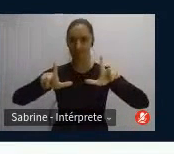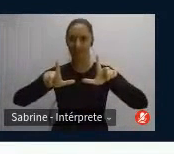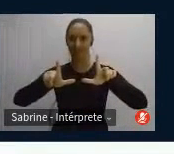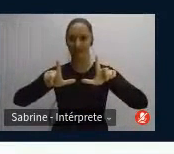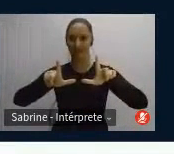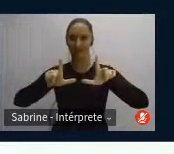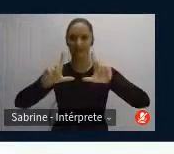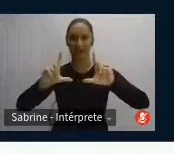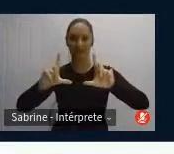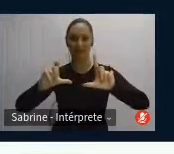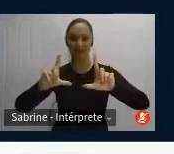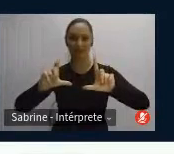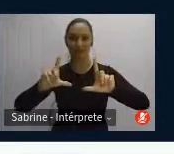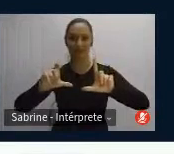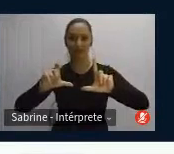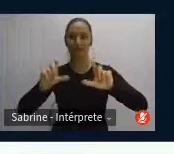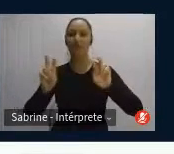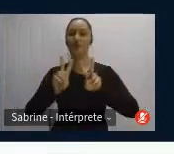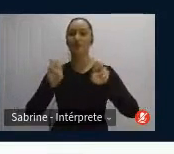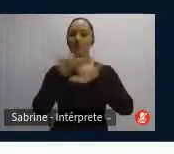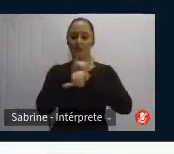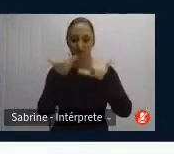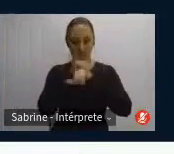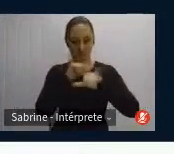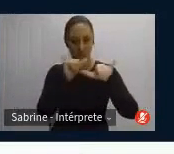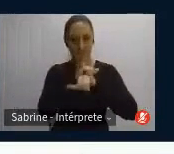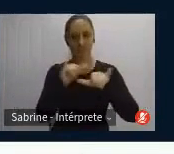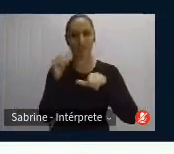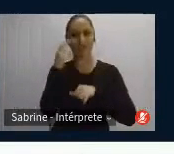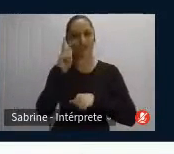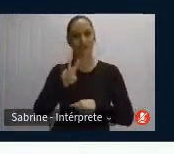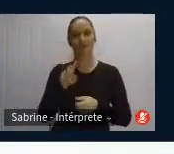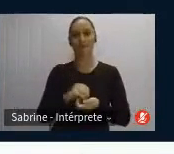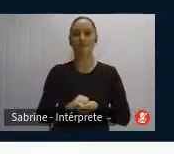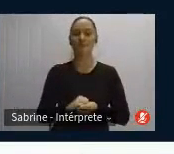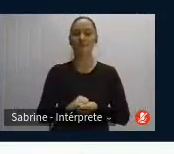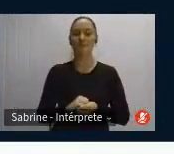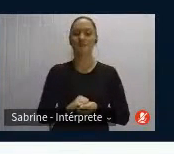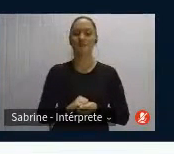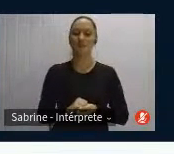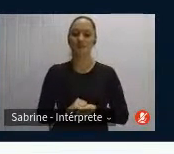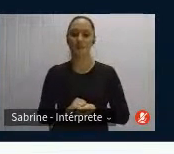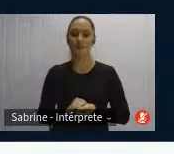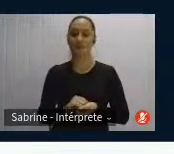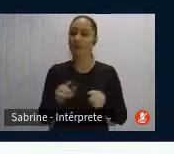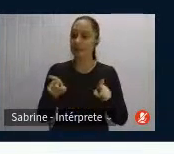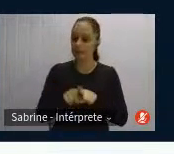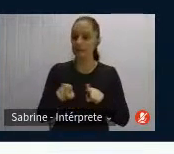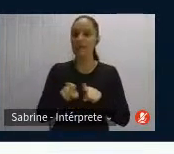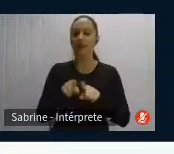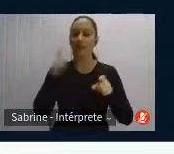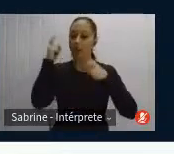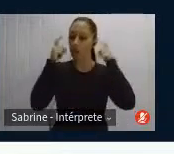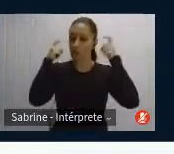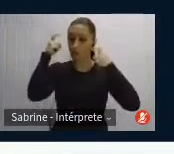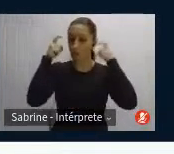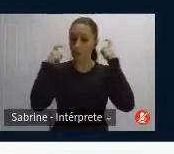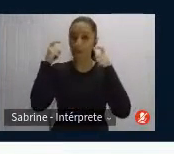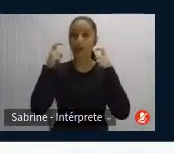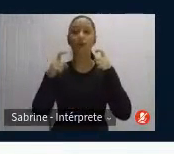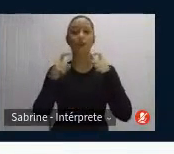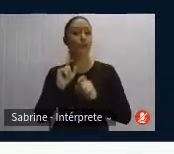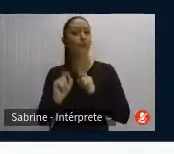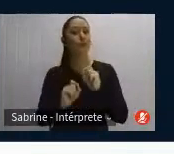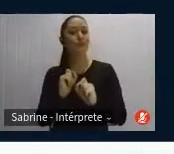dos jornais, enfim, as notícias, né, mas muito também preocupante, né, que o consumo de alimentos